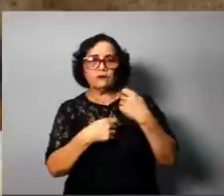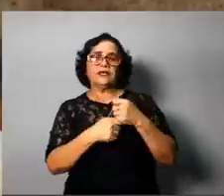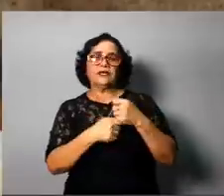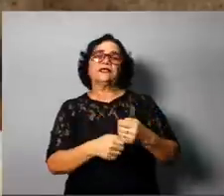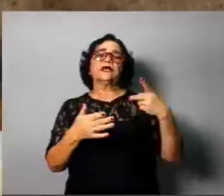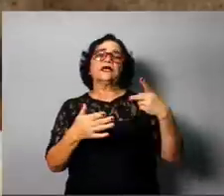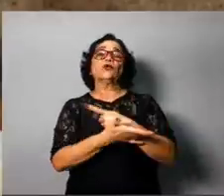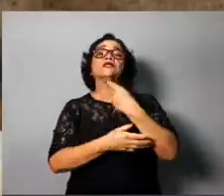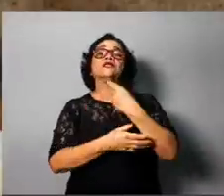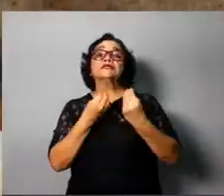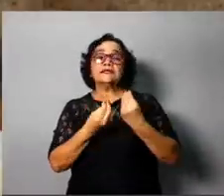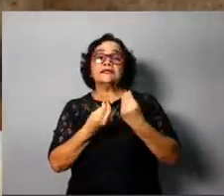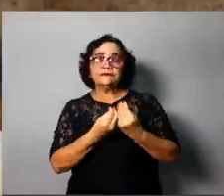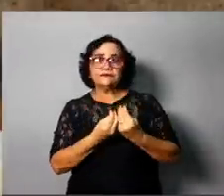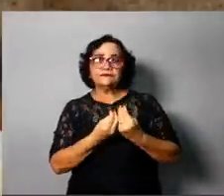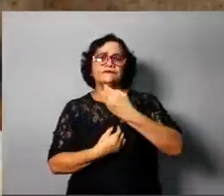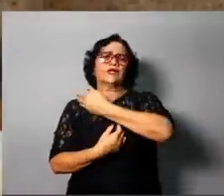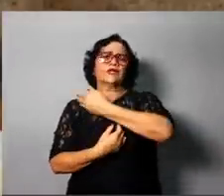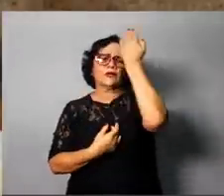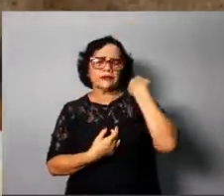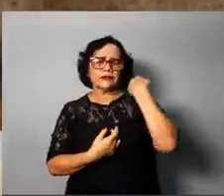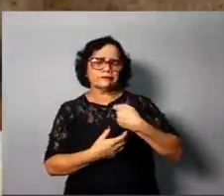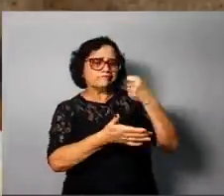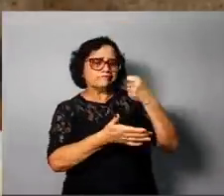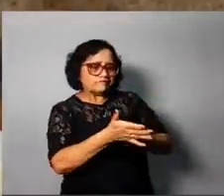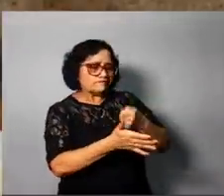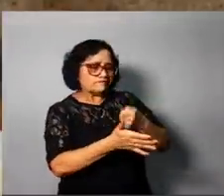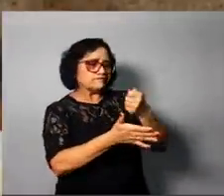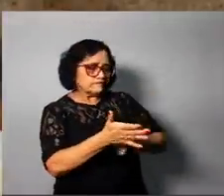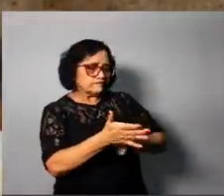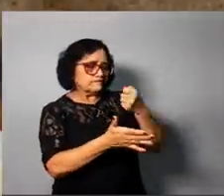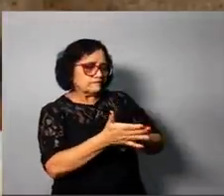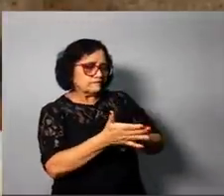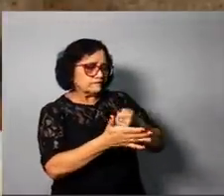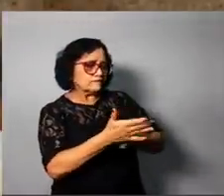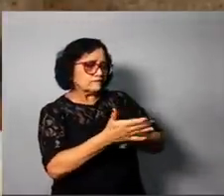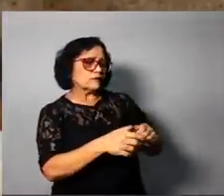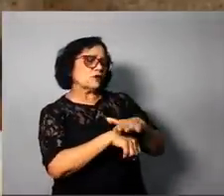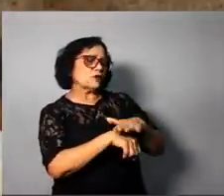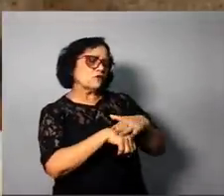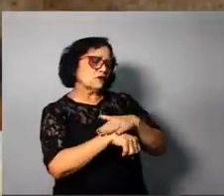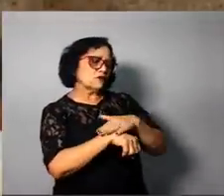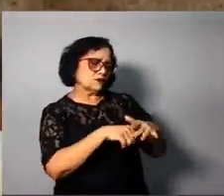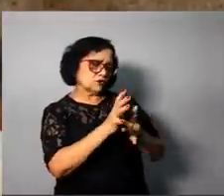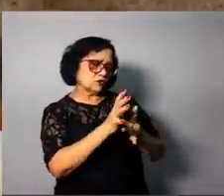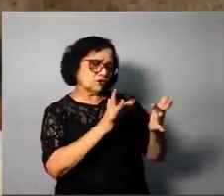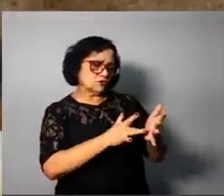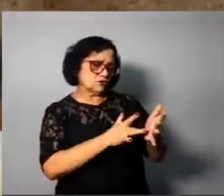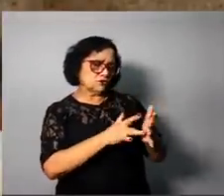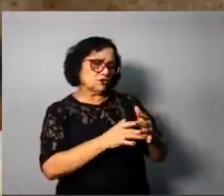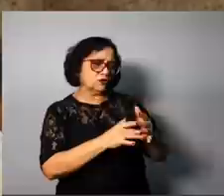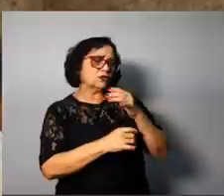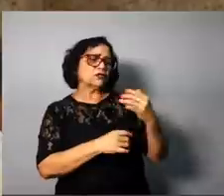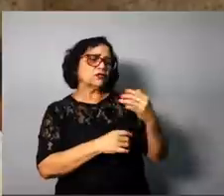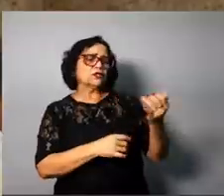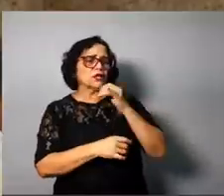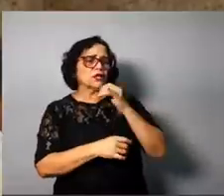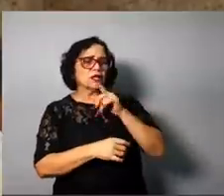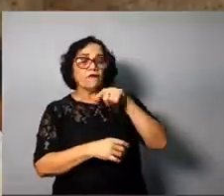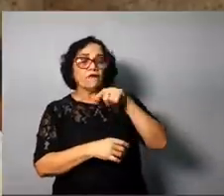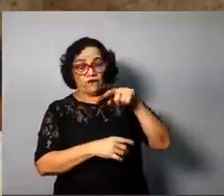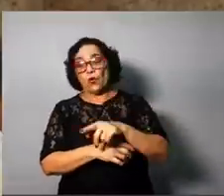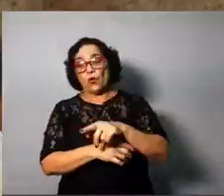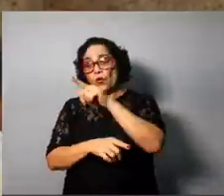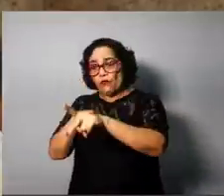Maria insistiu com Jesus e disse aos servos: fazei tudo o que ele